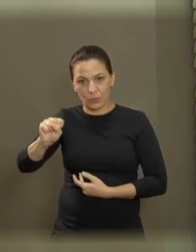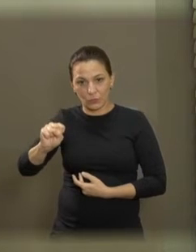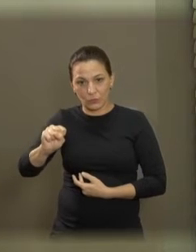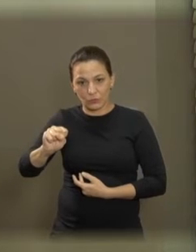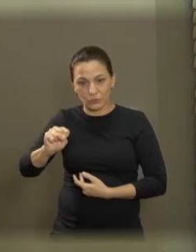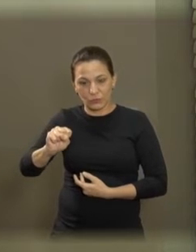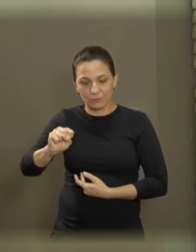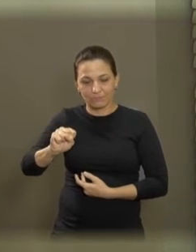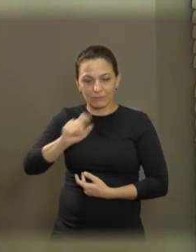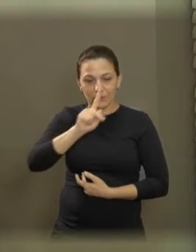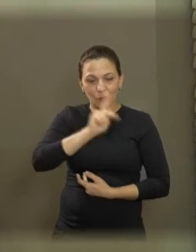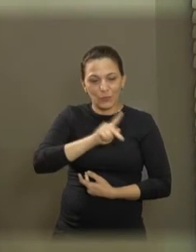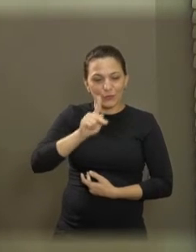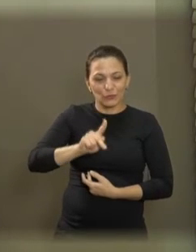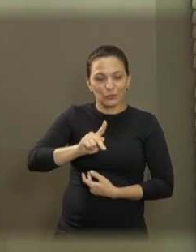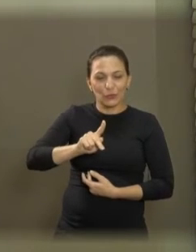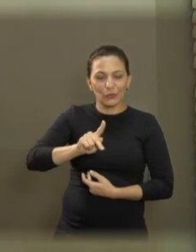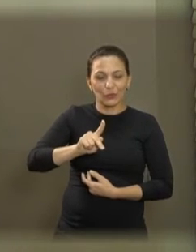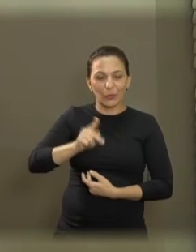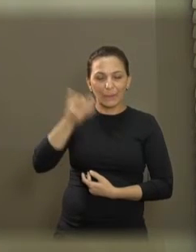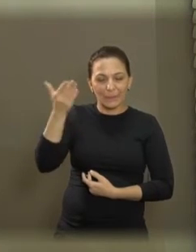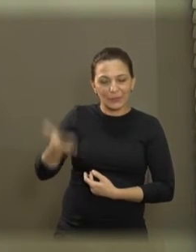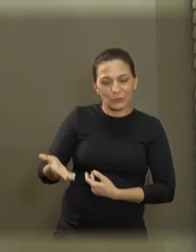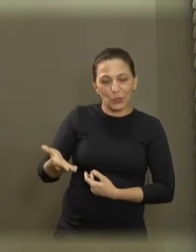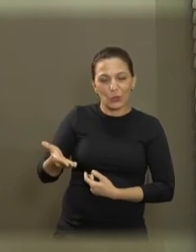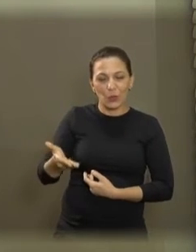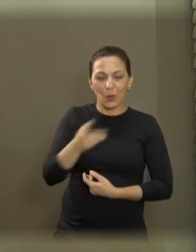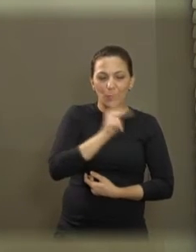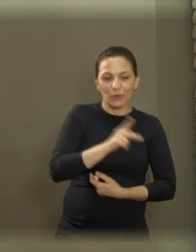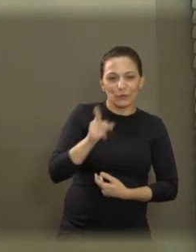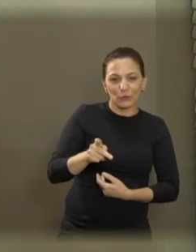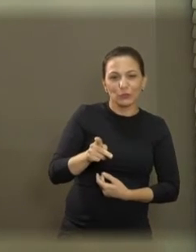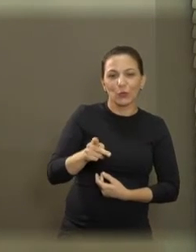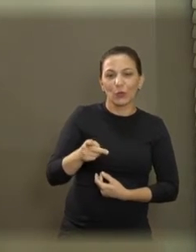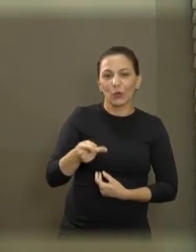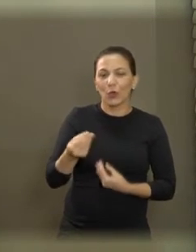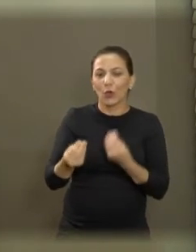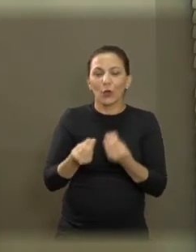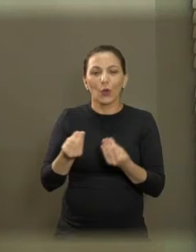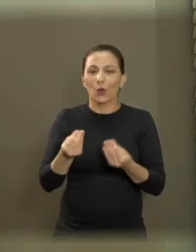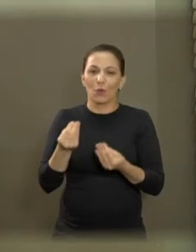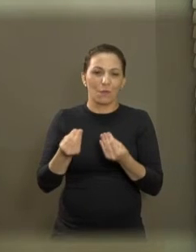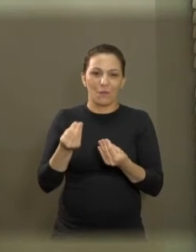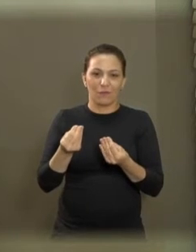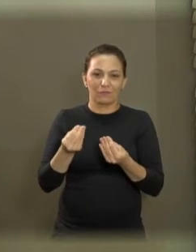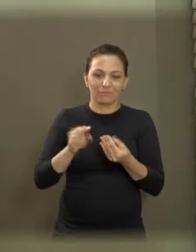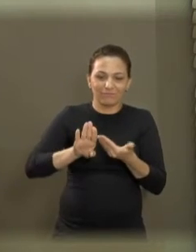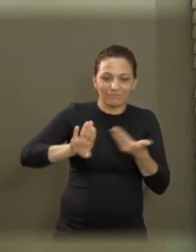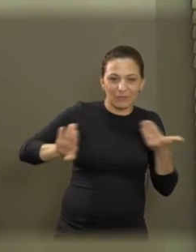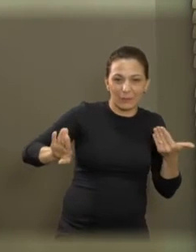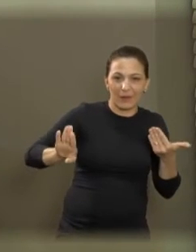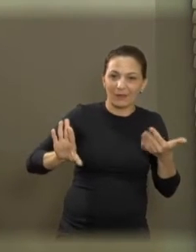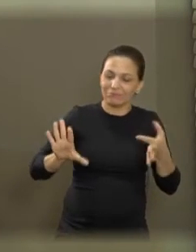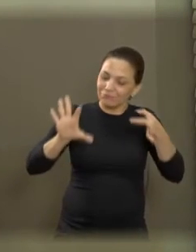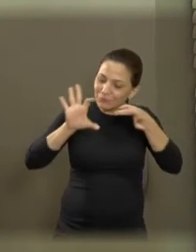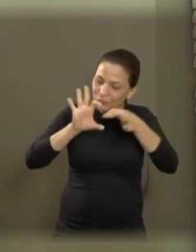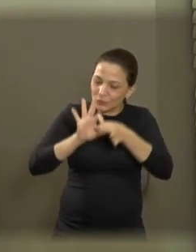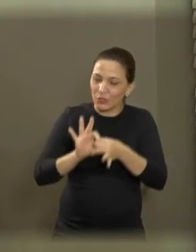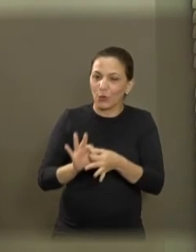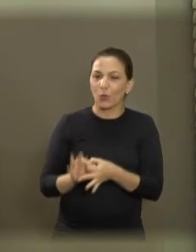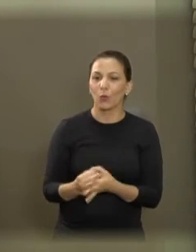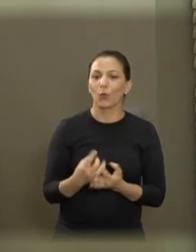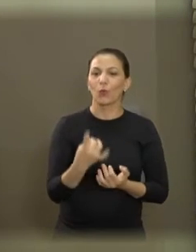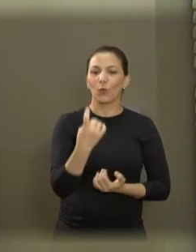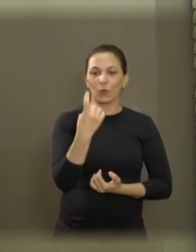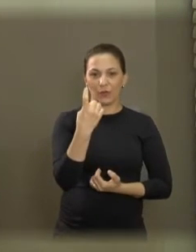indissociável. Então eu coloquei aqui alguns pontos como perfil do professor.